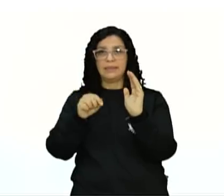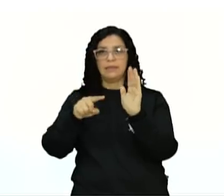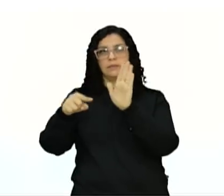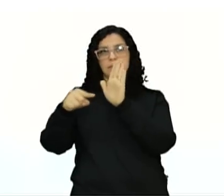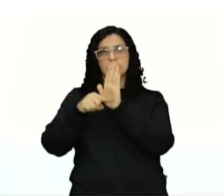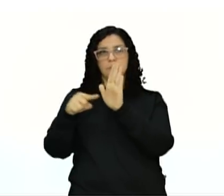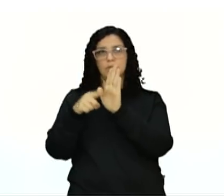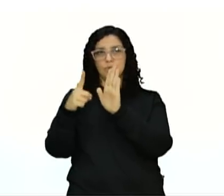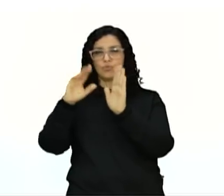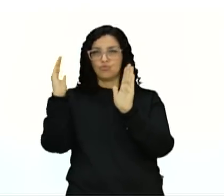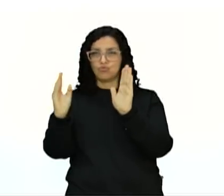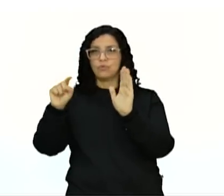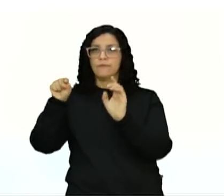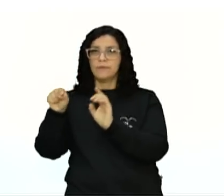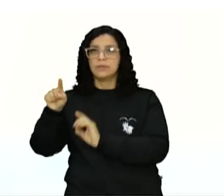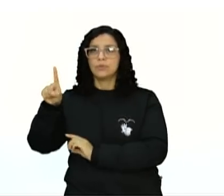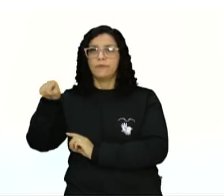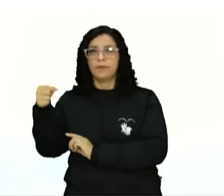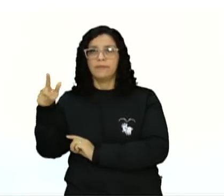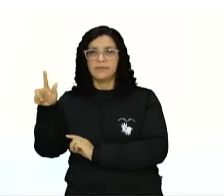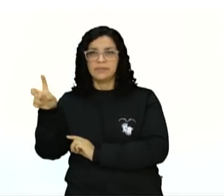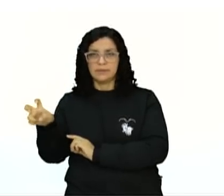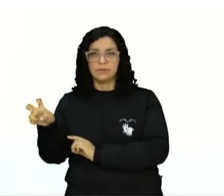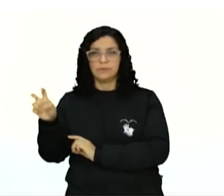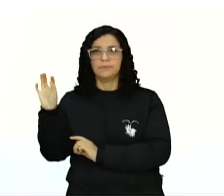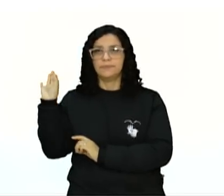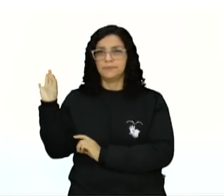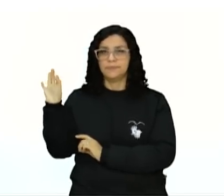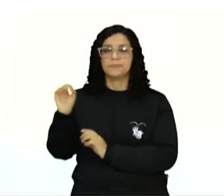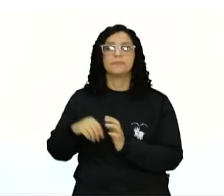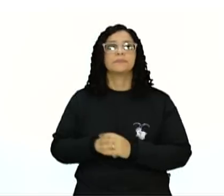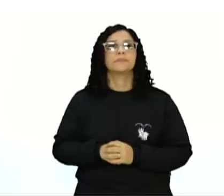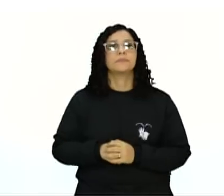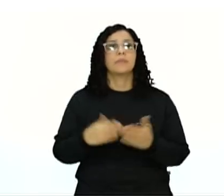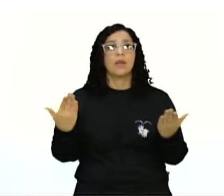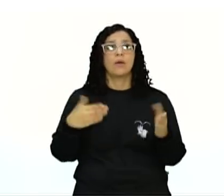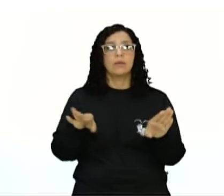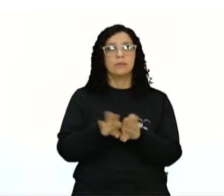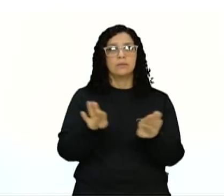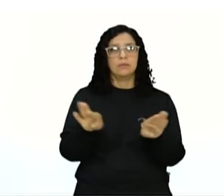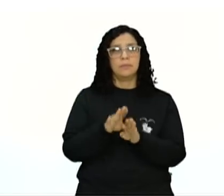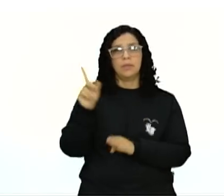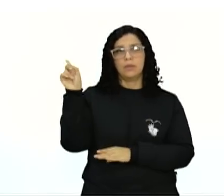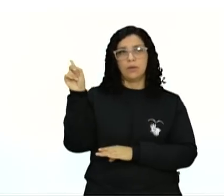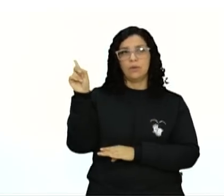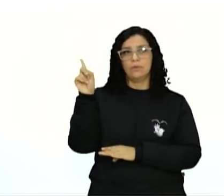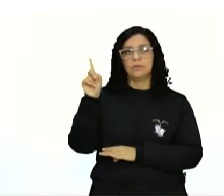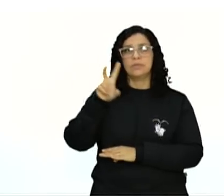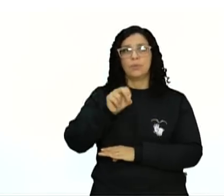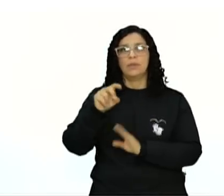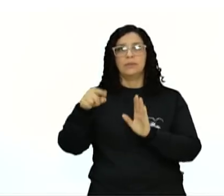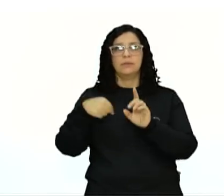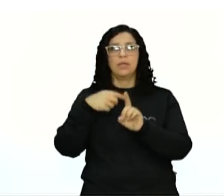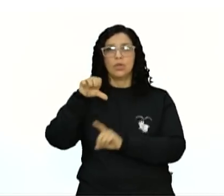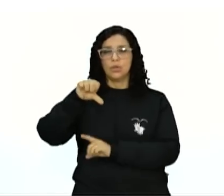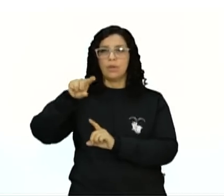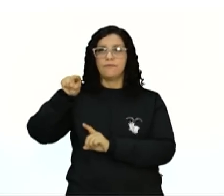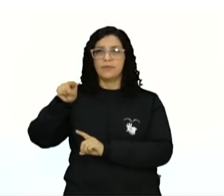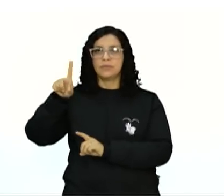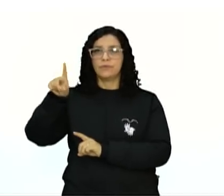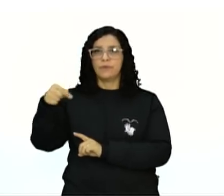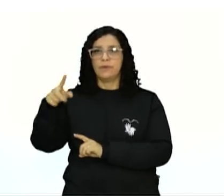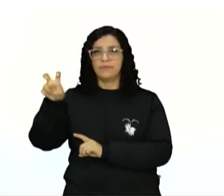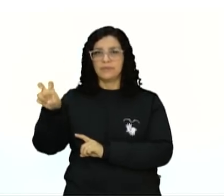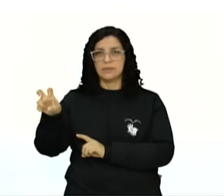N por 10 e a razão por 1,25. Aqui 10 menos 1 vai ficar 9, vou multiplicar pela